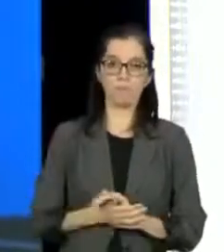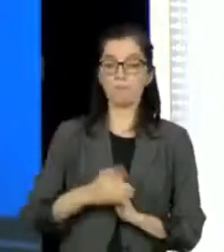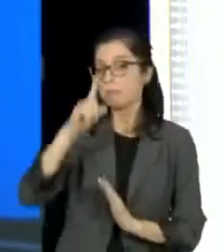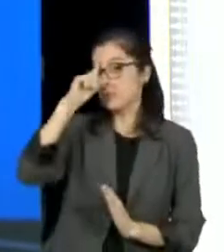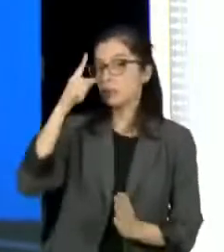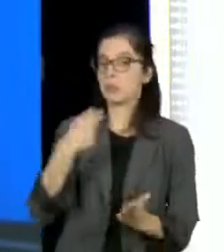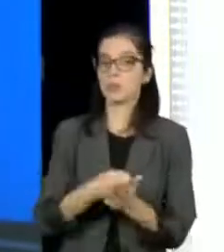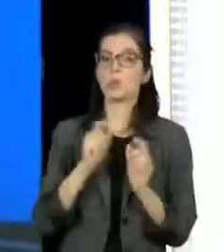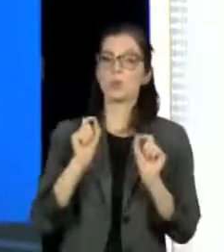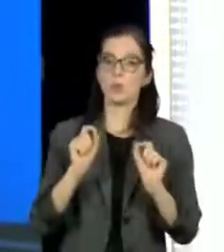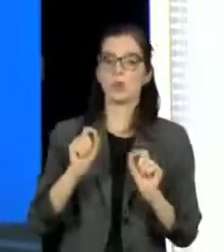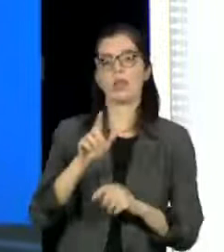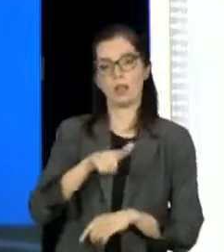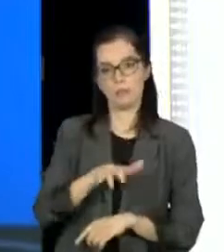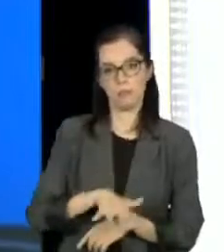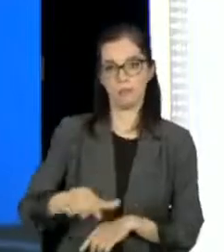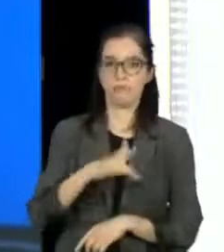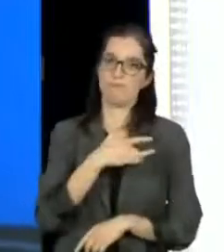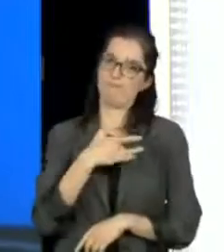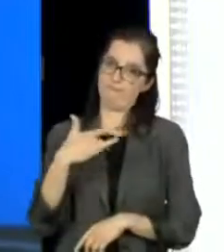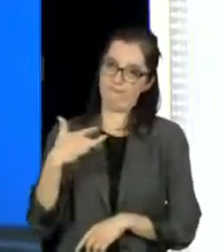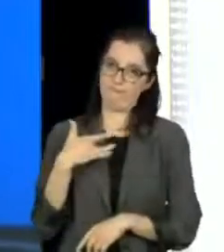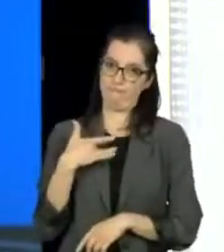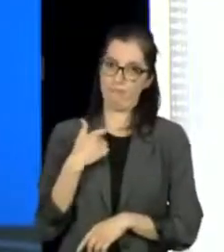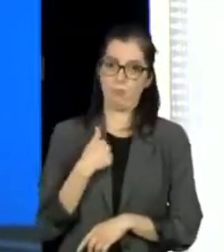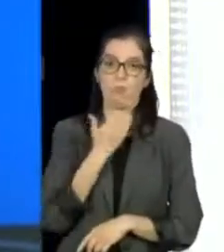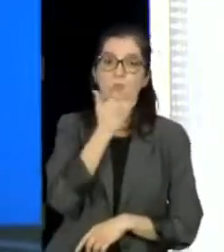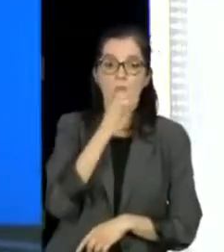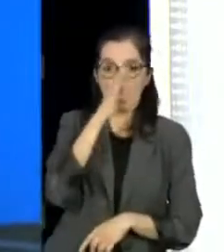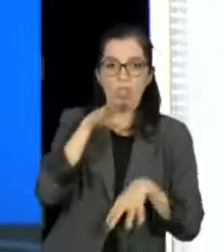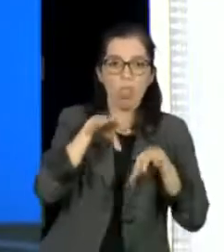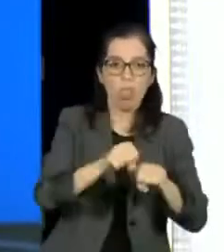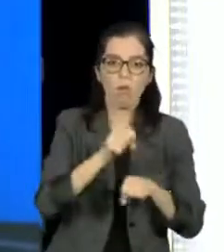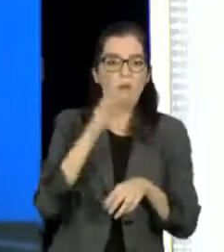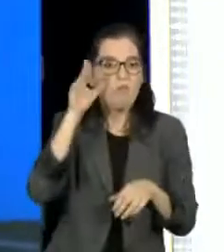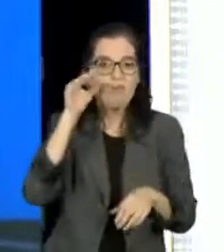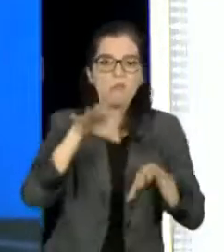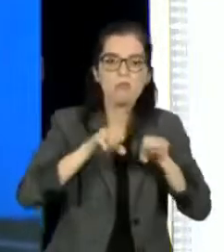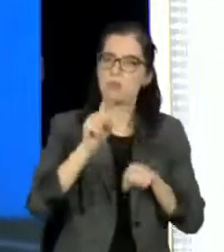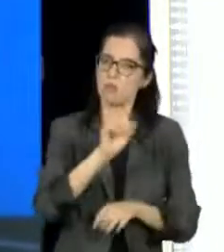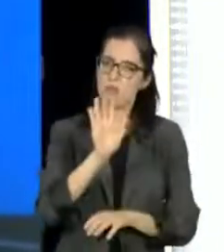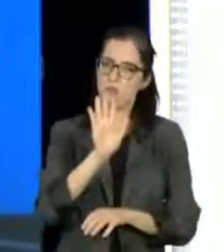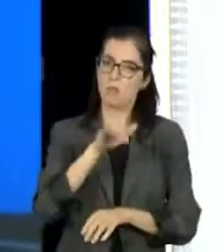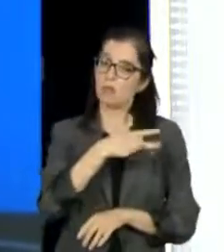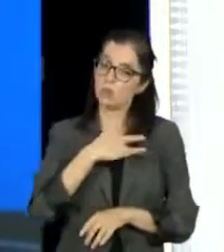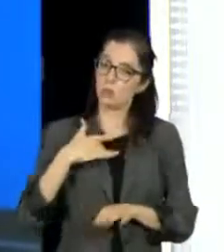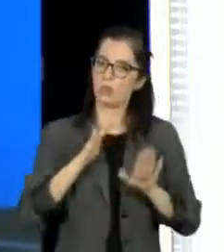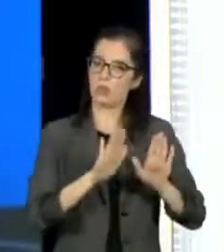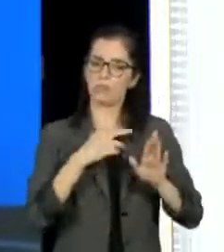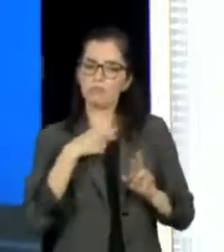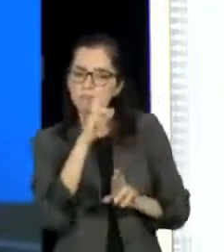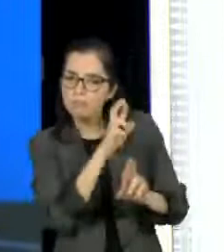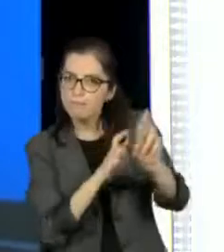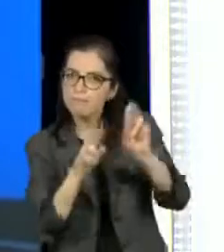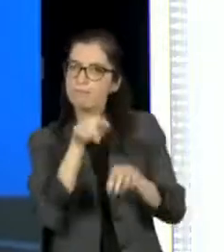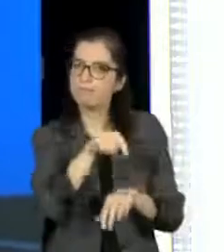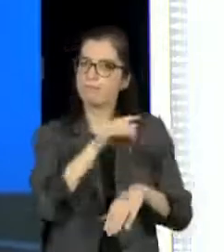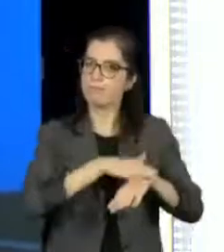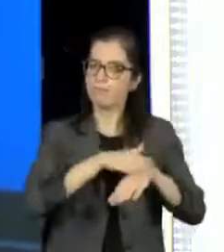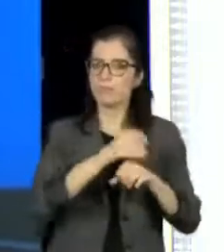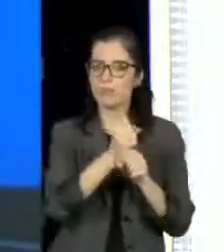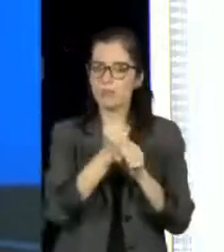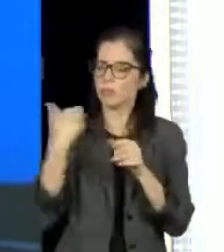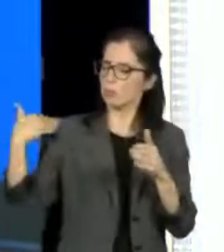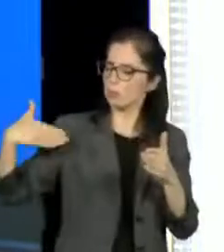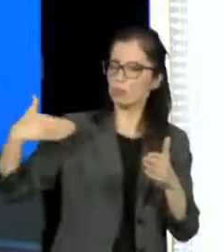questão é a área da saúde nós temos um Sistema Nacional de Vigilância Sanitária que funciona há anos do país